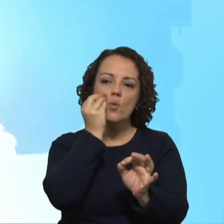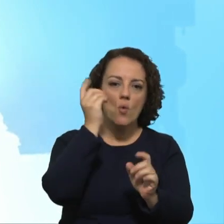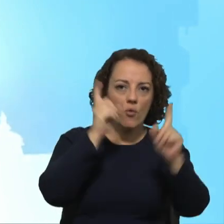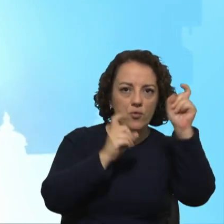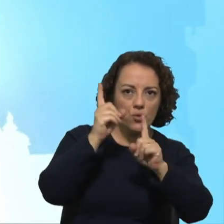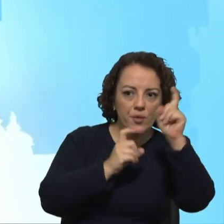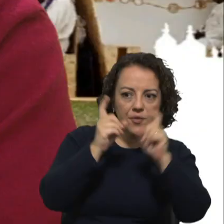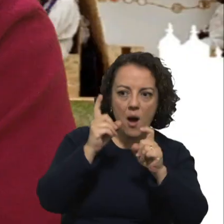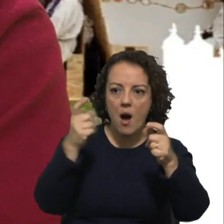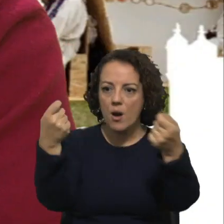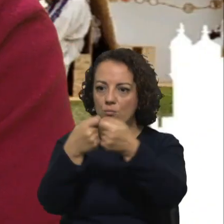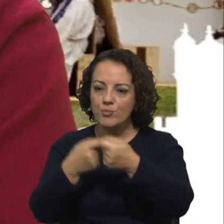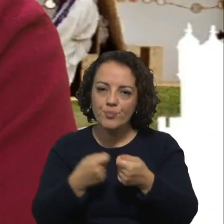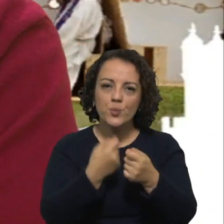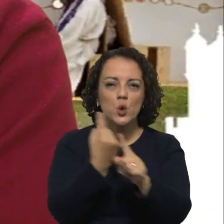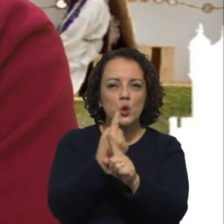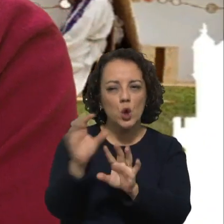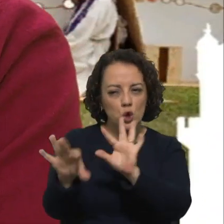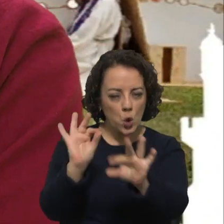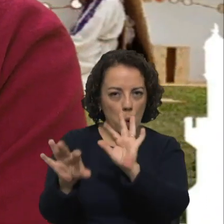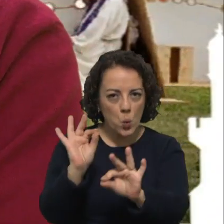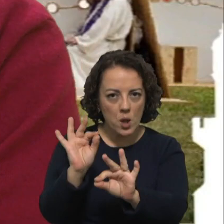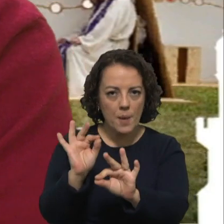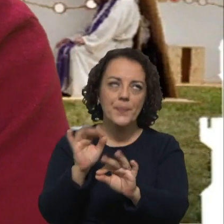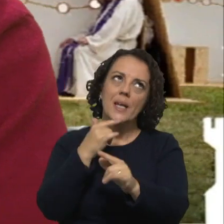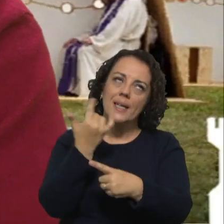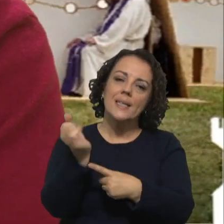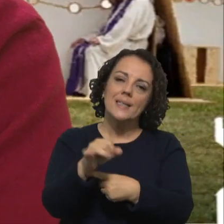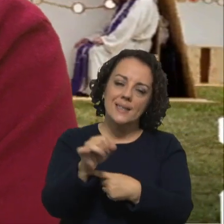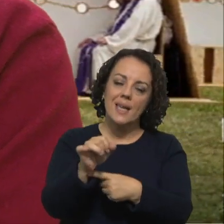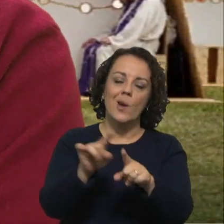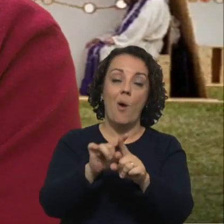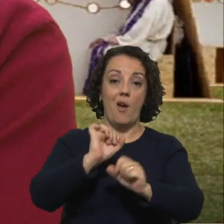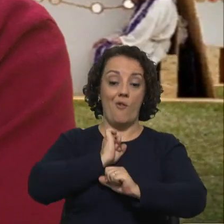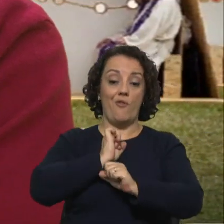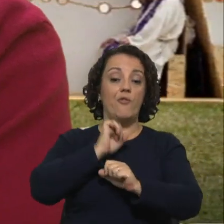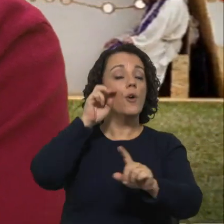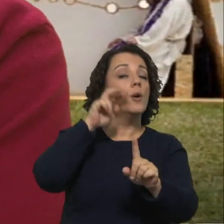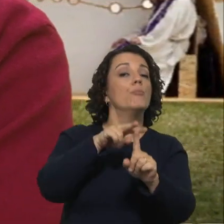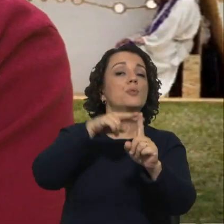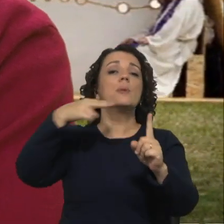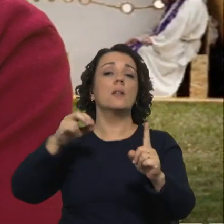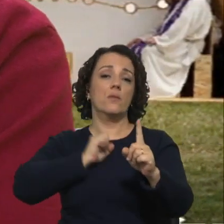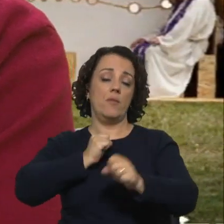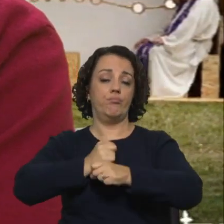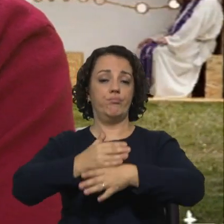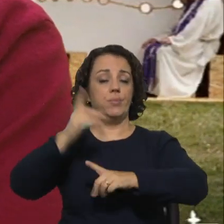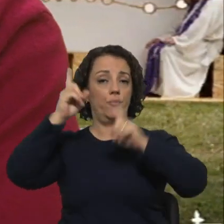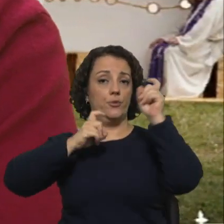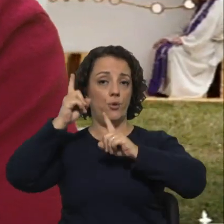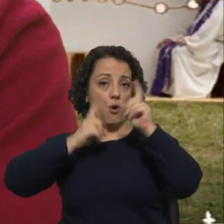dos motivos. Sim, porque eu, quando olho da perspectiva de fotógrafo, e no caso, numa perspectiva de um projeto como